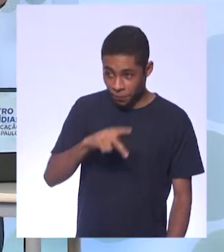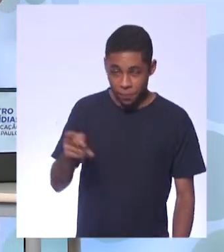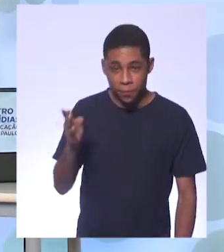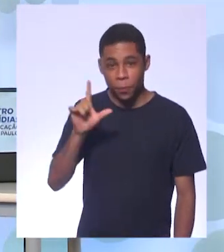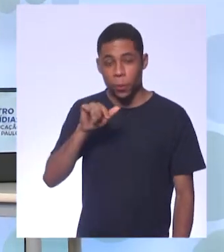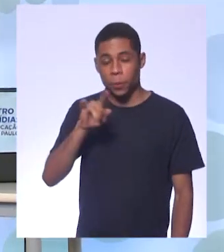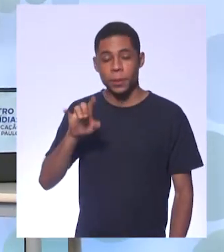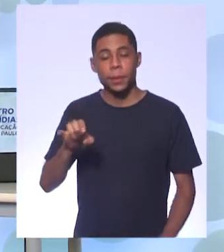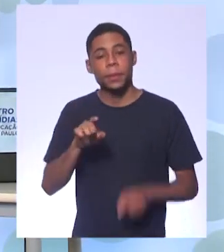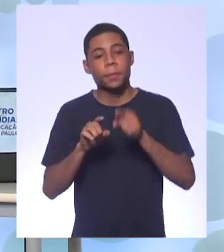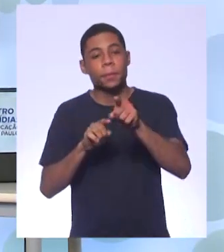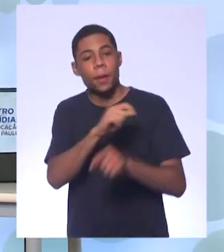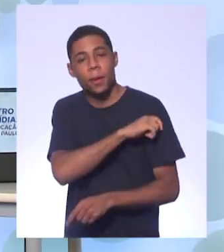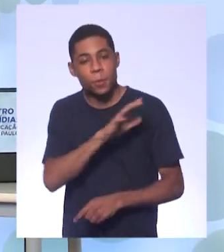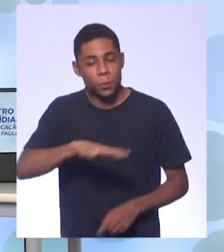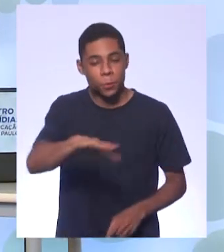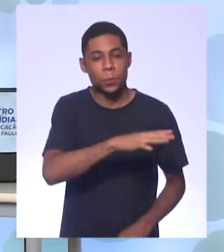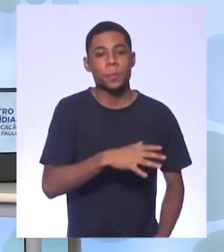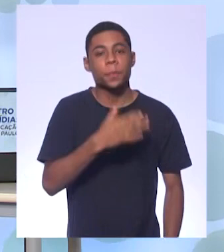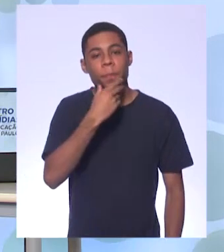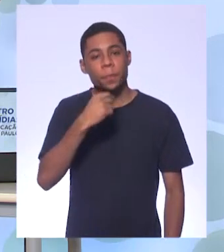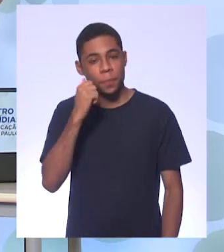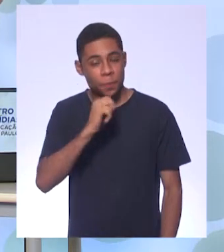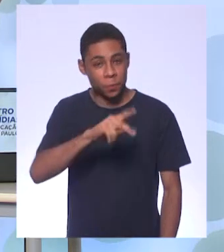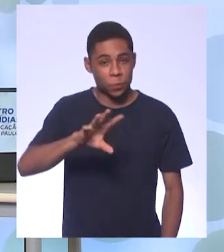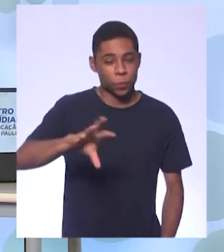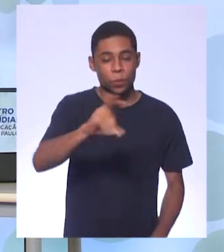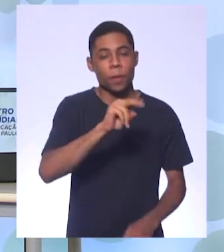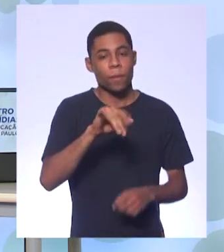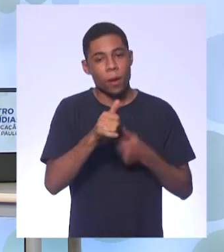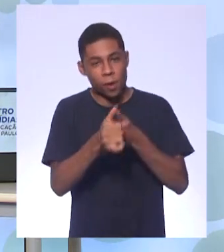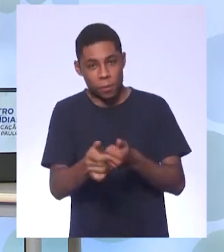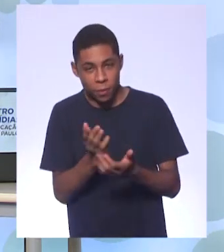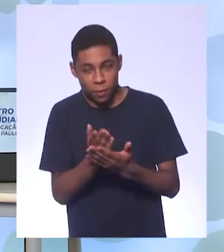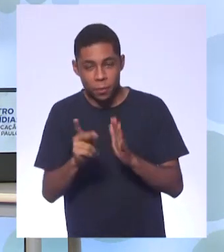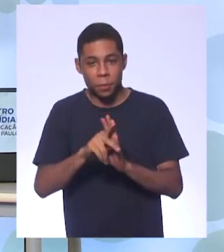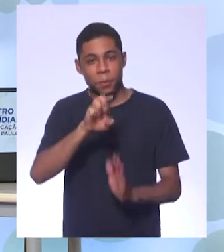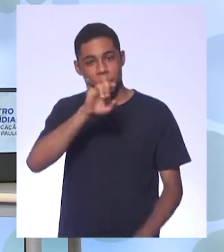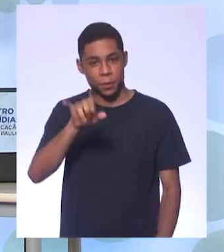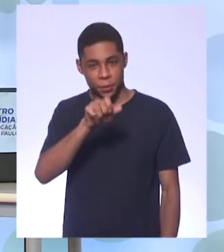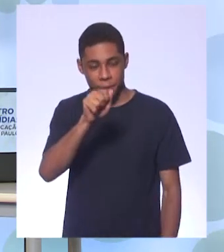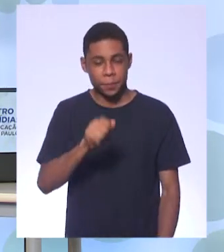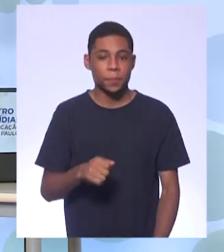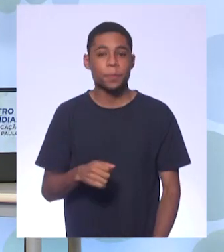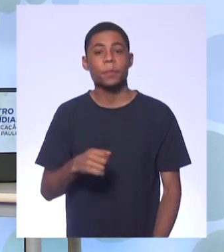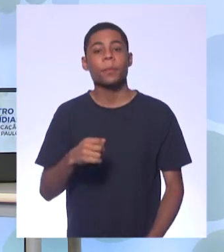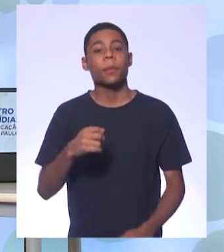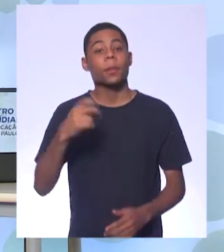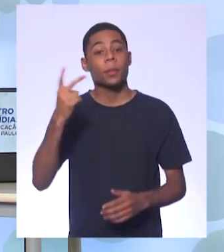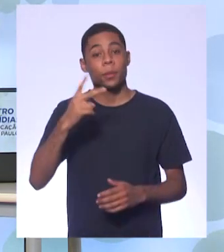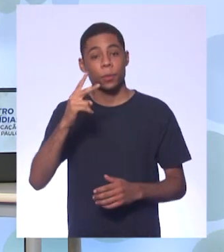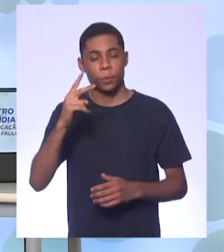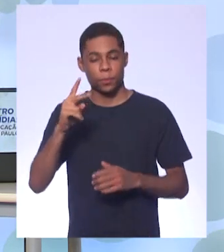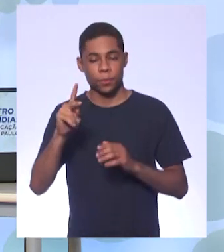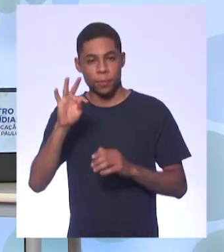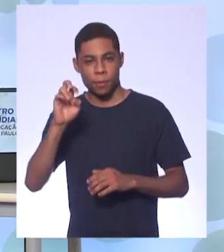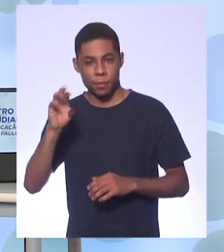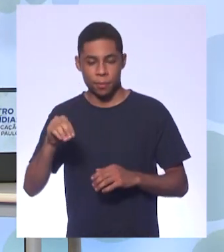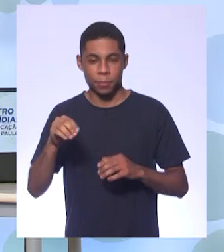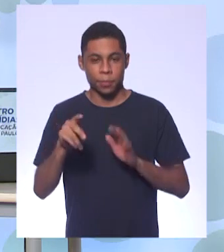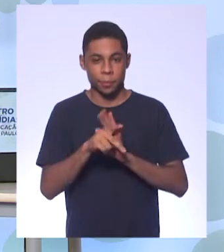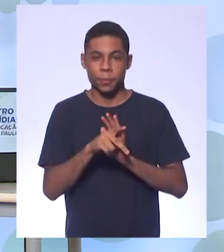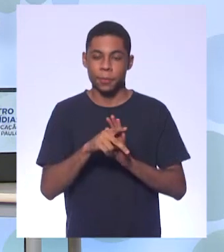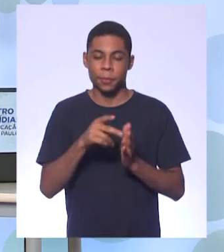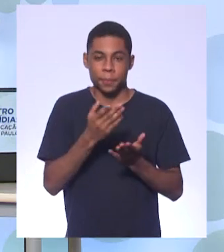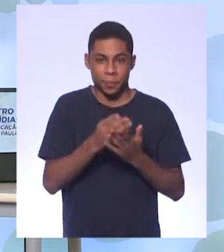aos alunos, professores e a todos aí que irão acompanhar essa aula do EJA, segundo termo do ensino médio, aula de